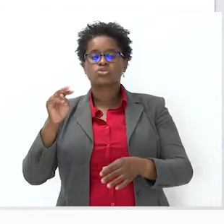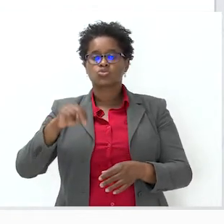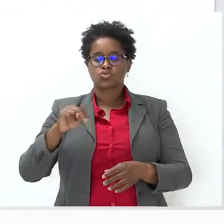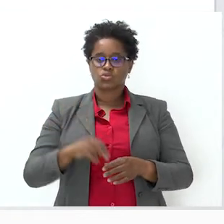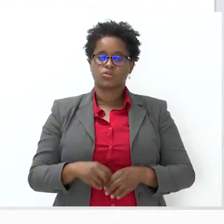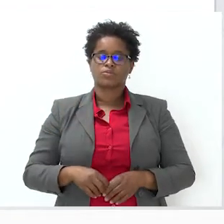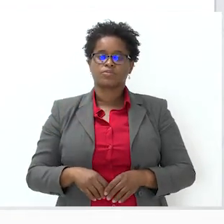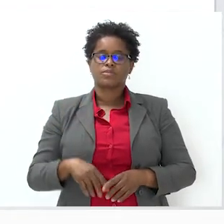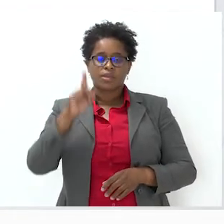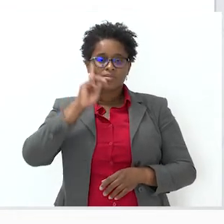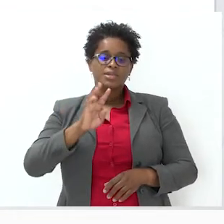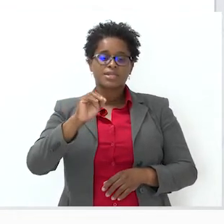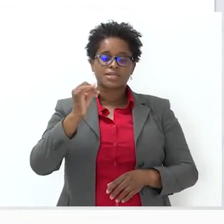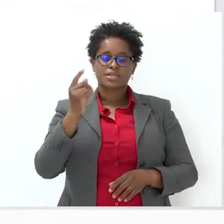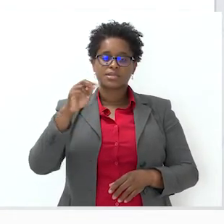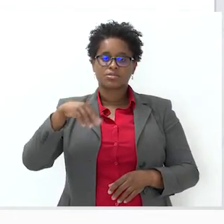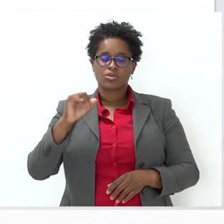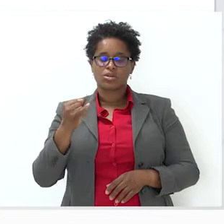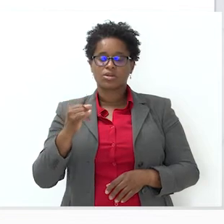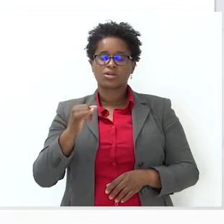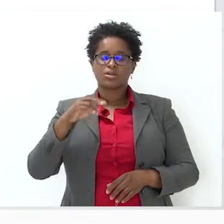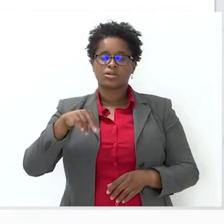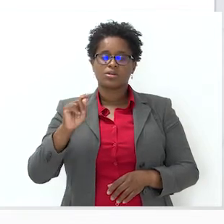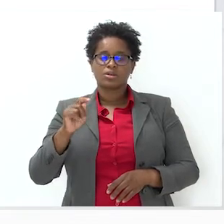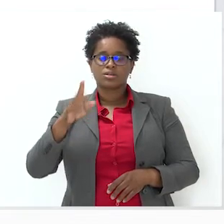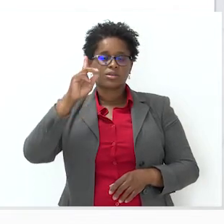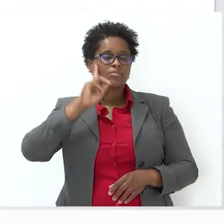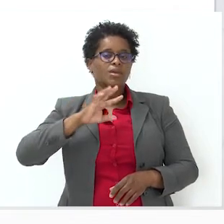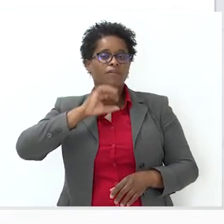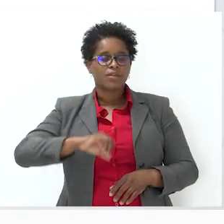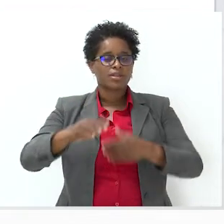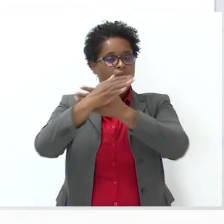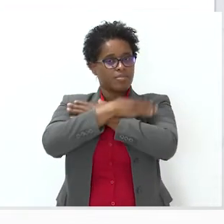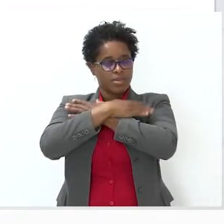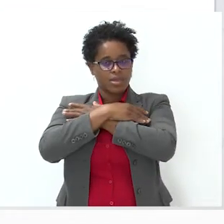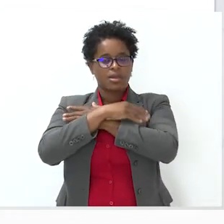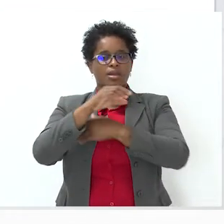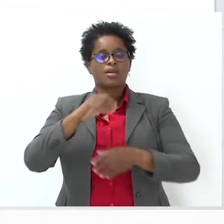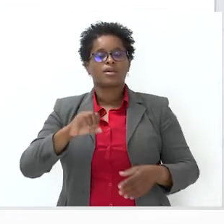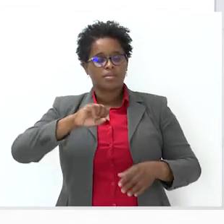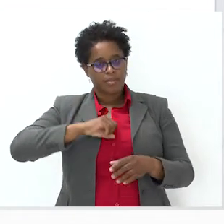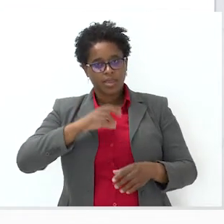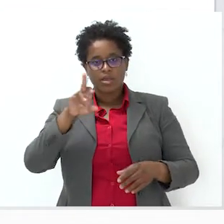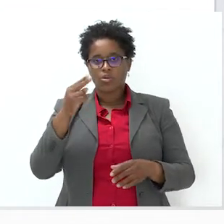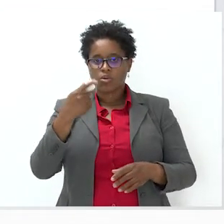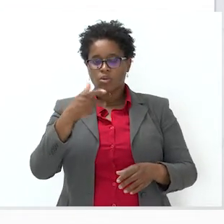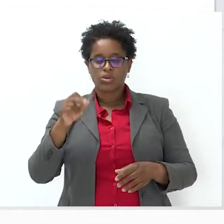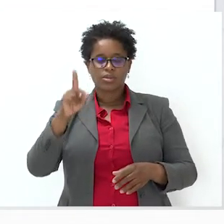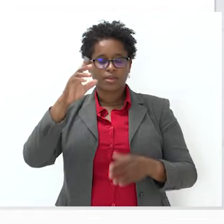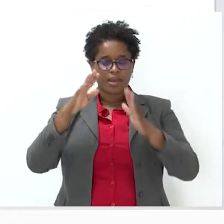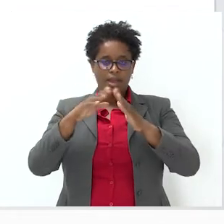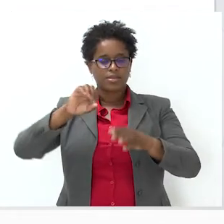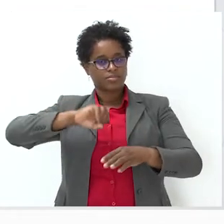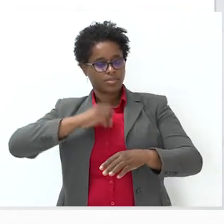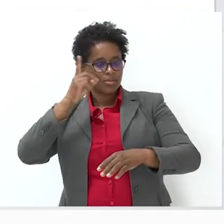A Simone e a Rita são filhas minha amiga Ruth. A casa da minha professora